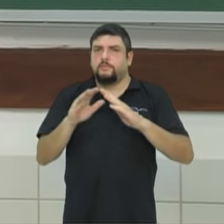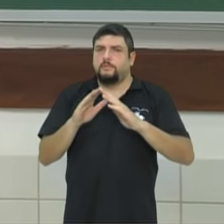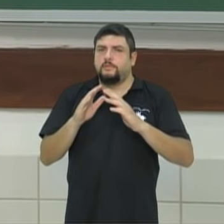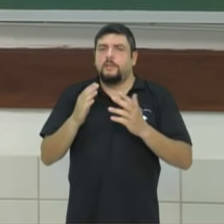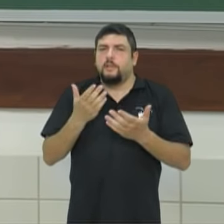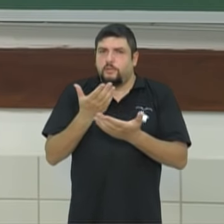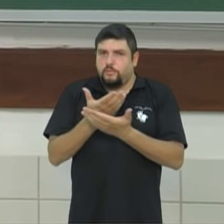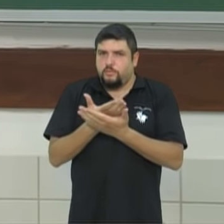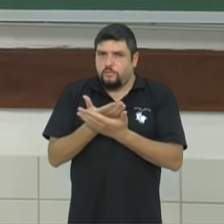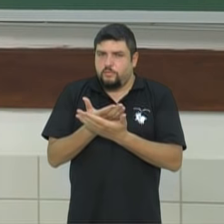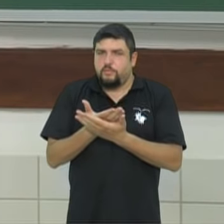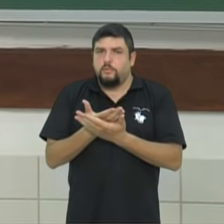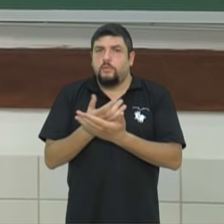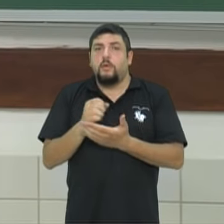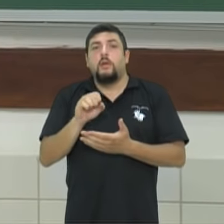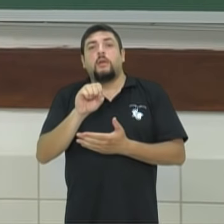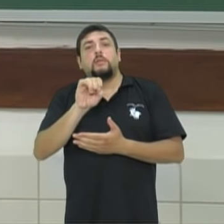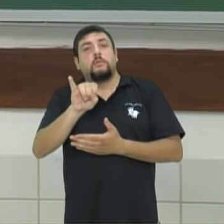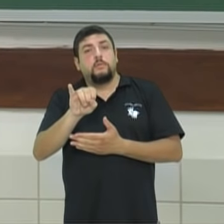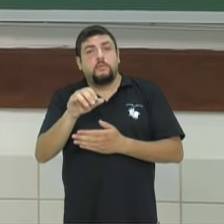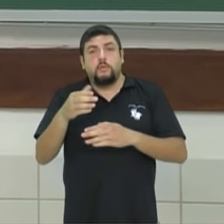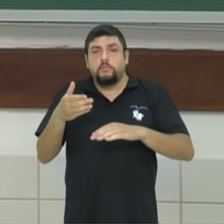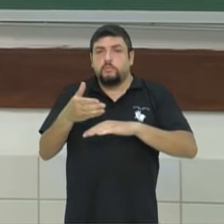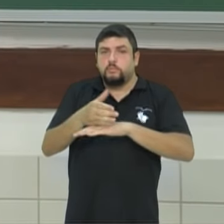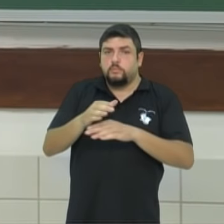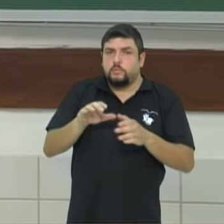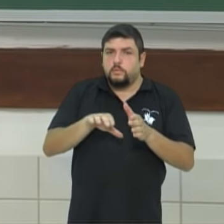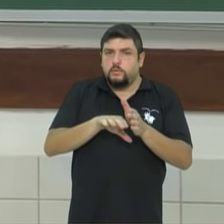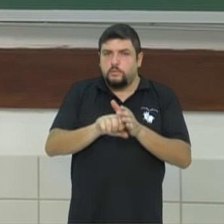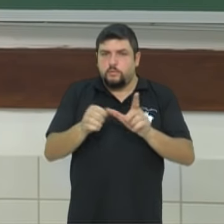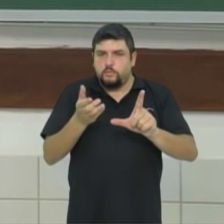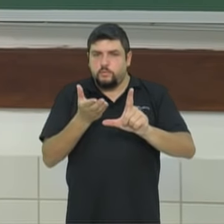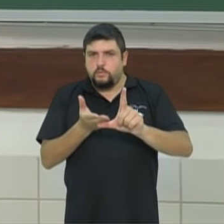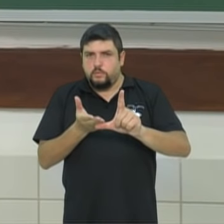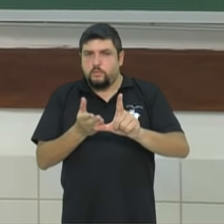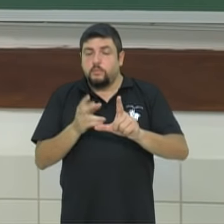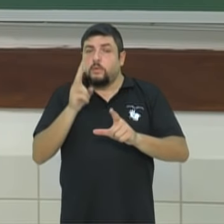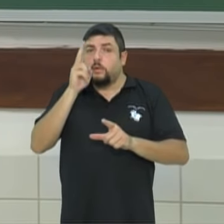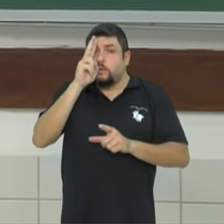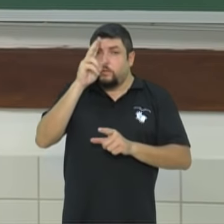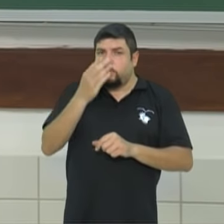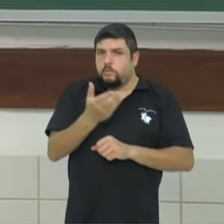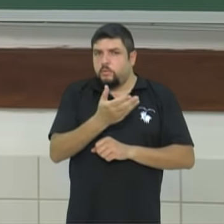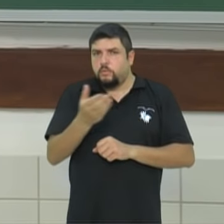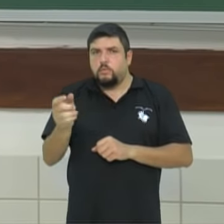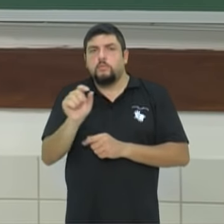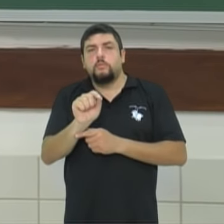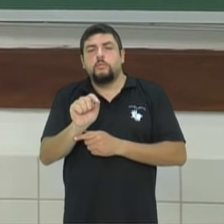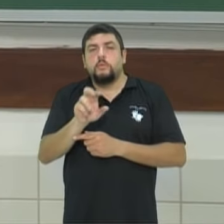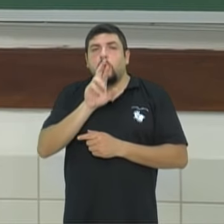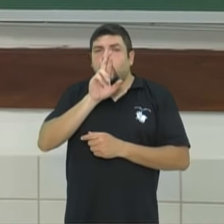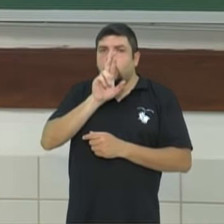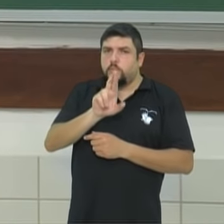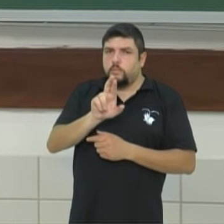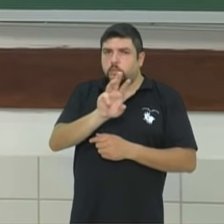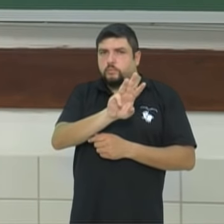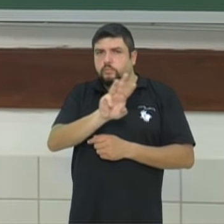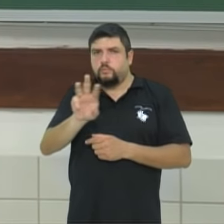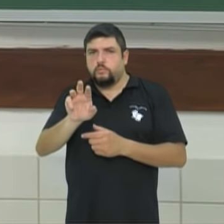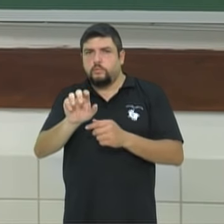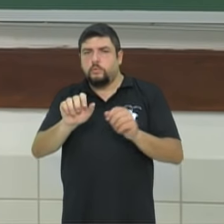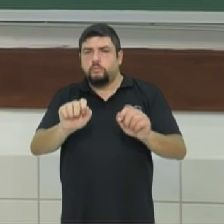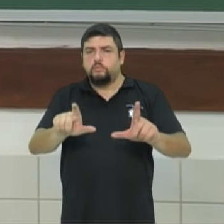Os estudantes que têm acesso ao aplicativo, sempre é bom a gente fazer o lembrete, né, que vocês têm que responder ao formulário de questões e clicar no link para